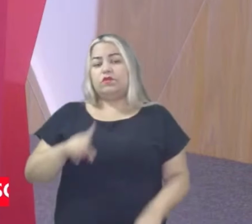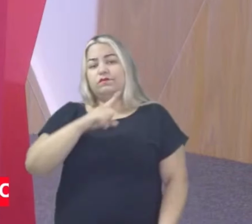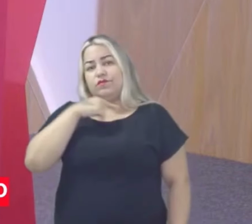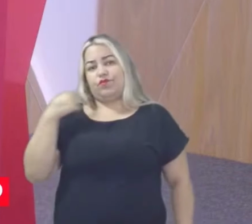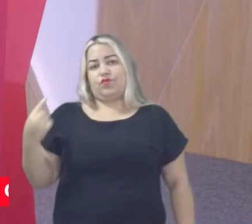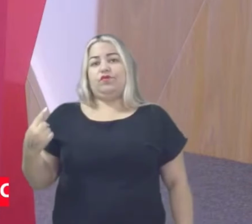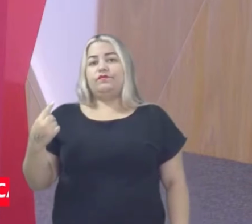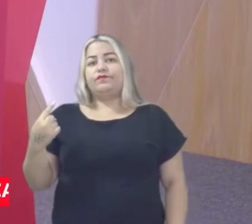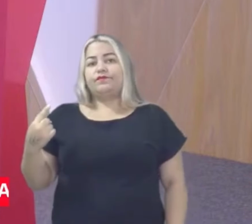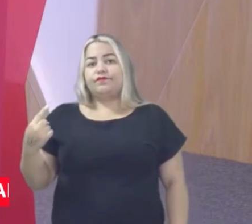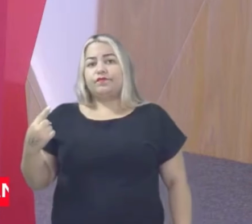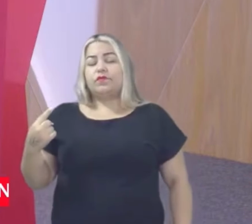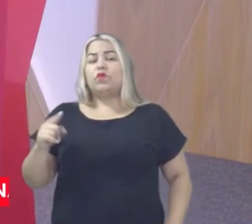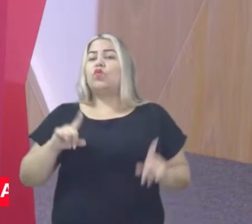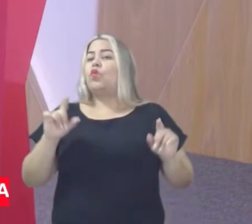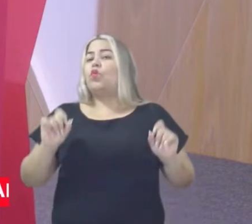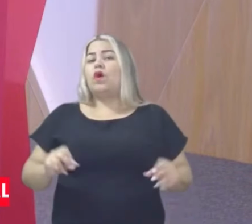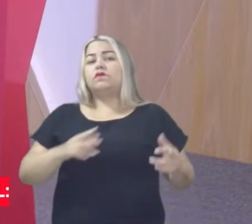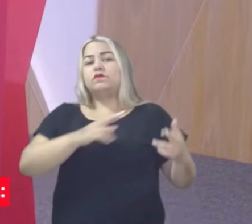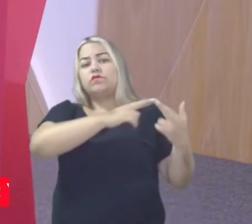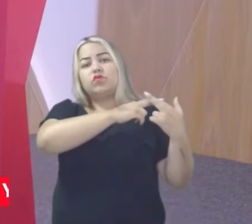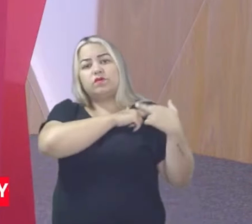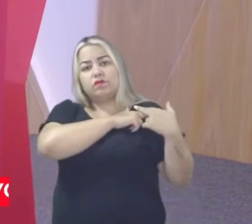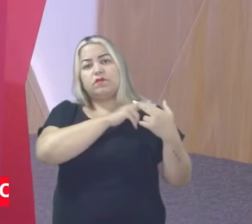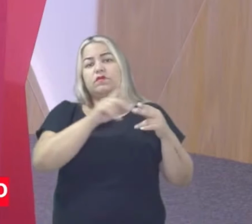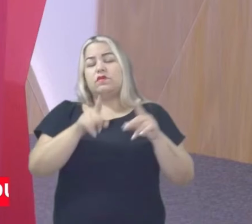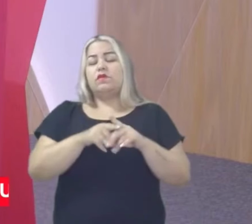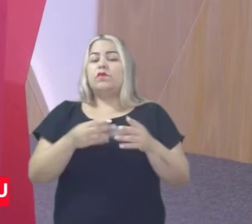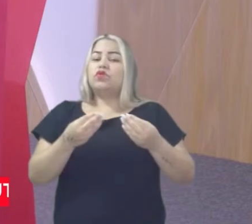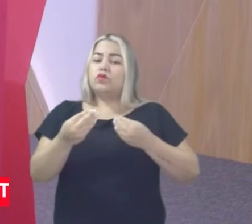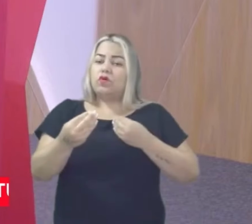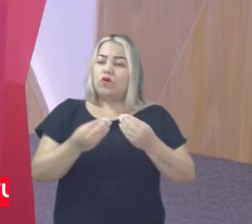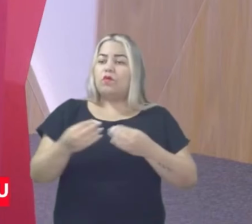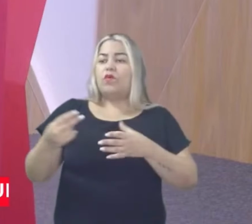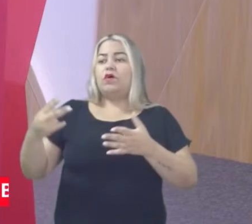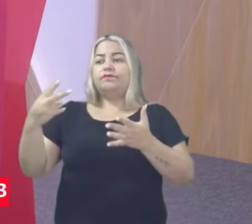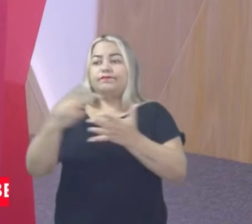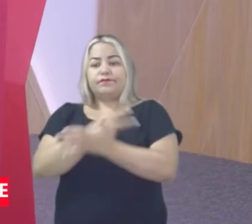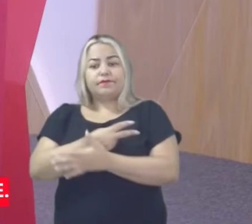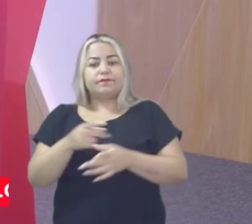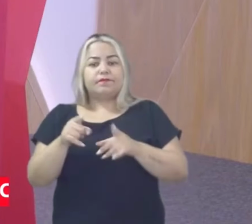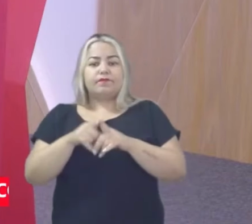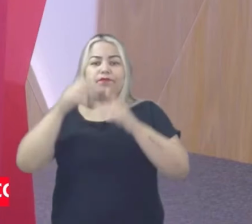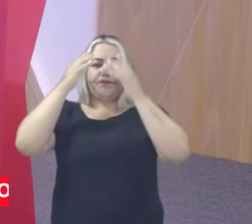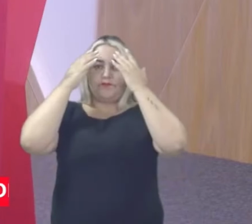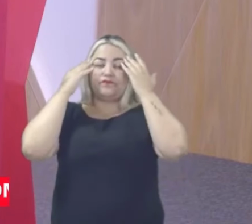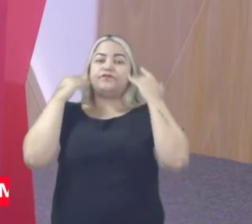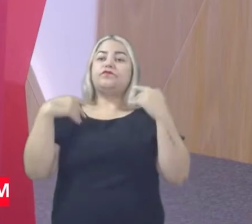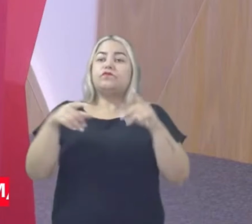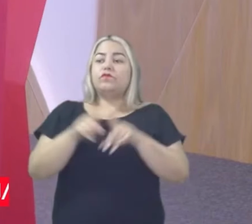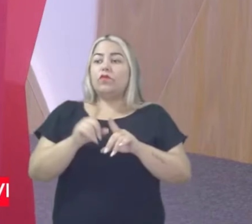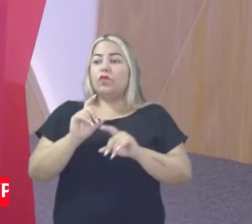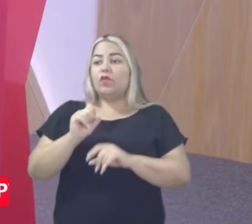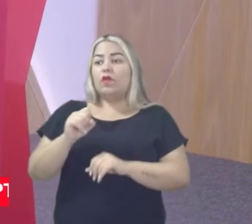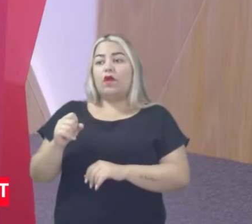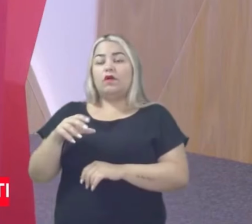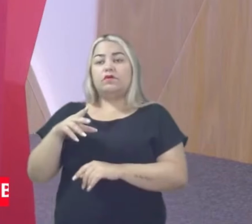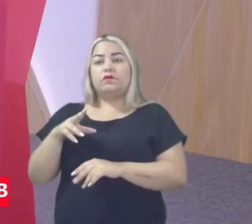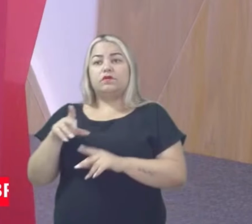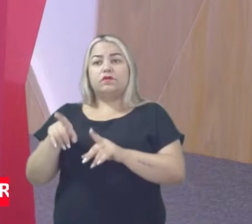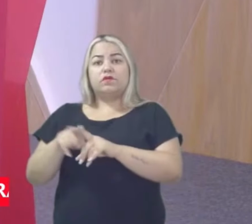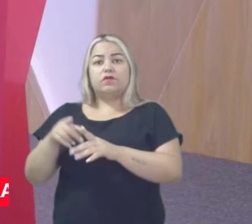né? Quais as responsabilidades e como vai funcionar a investigação da ouvidoria contra o